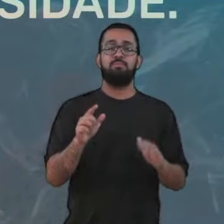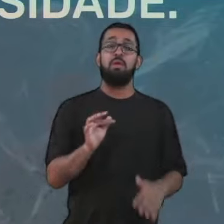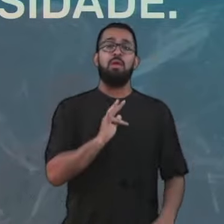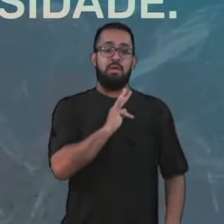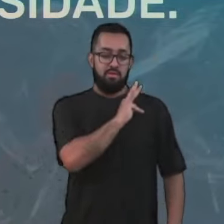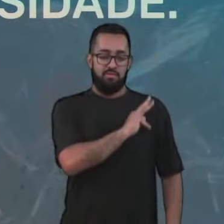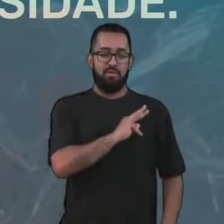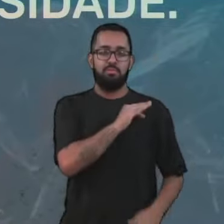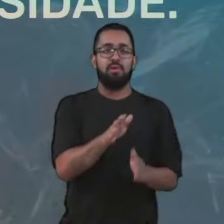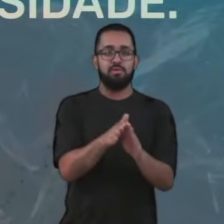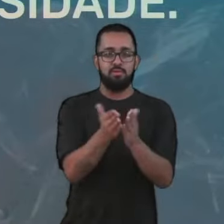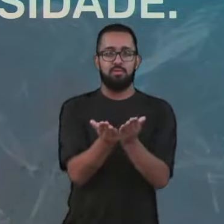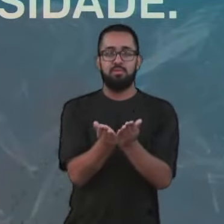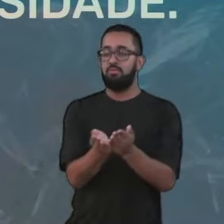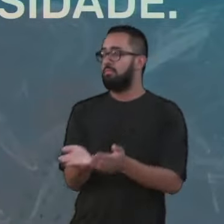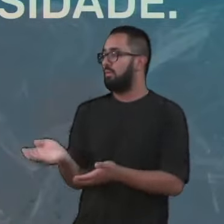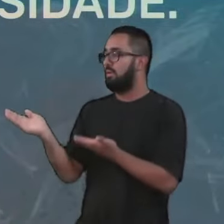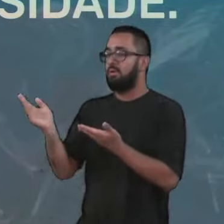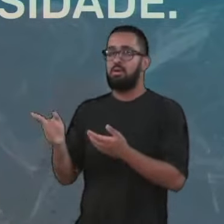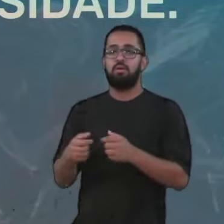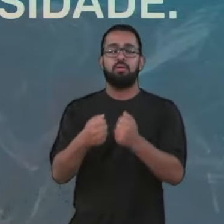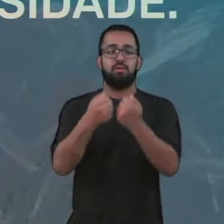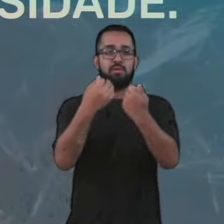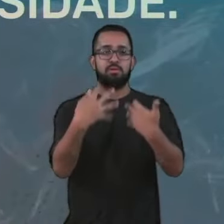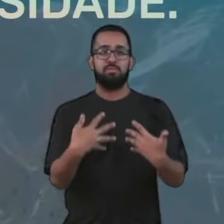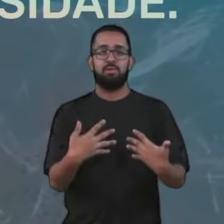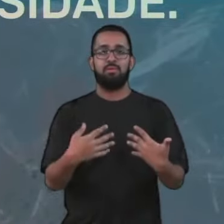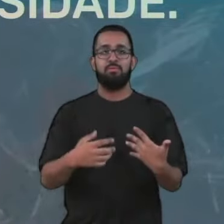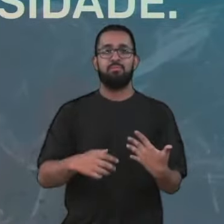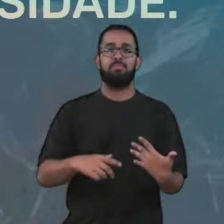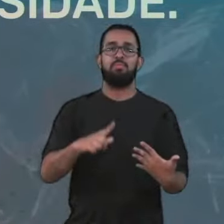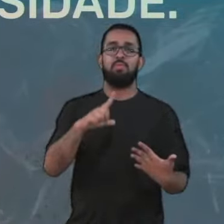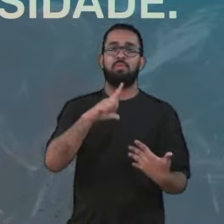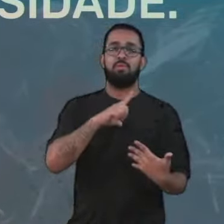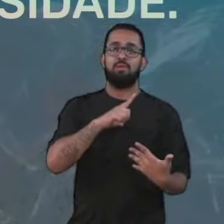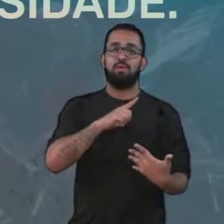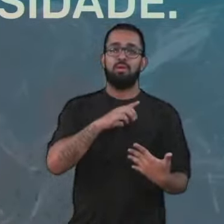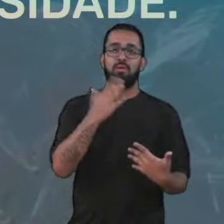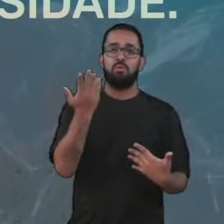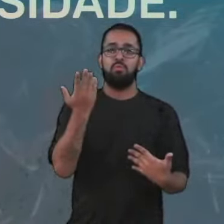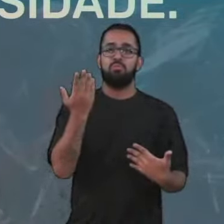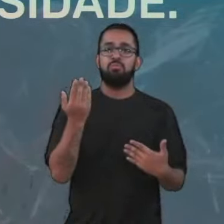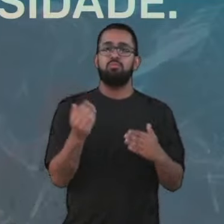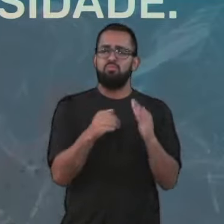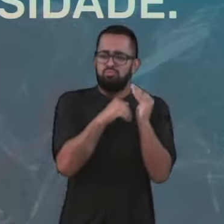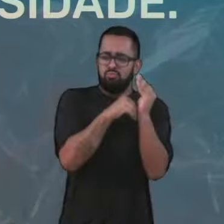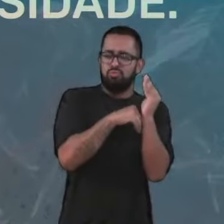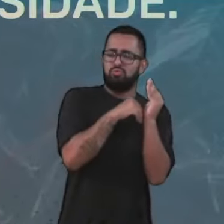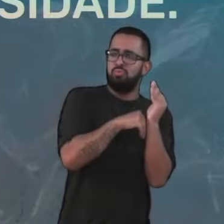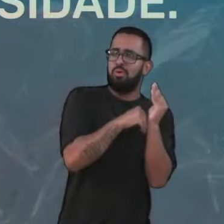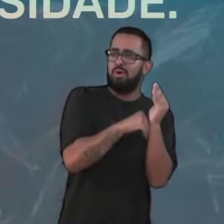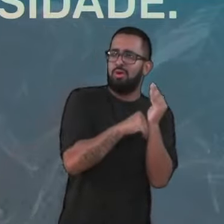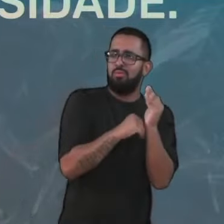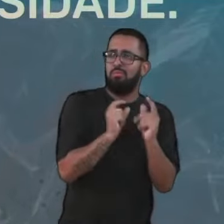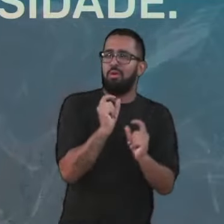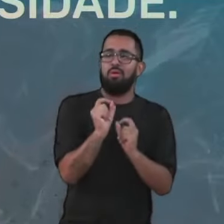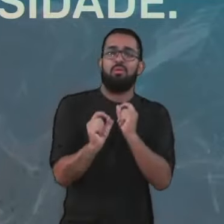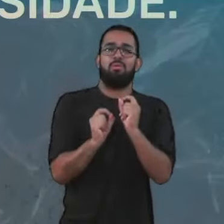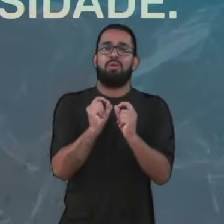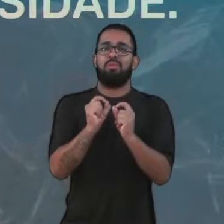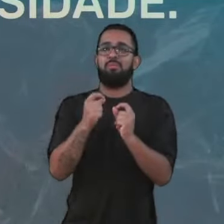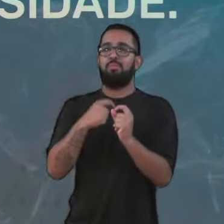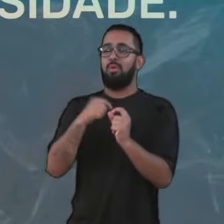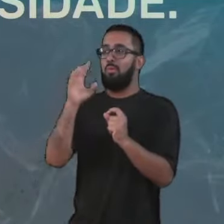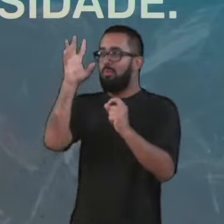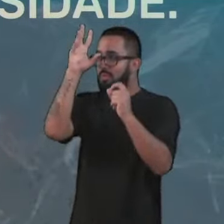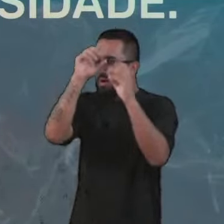um segredo que precisa ser aprendido nessa questão de viver contente. Ele falou: eu aprendi. Aprendi o segredo de